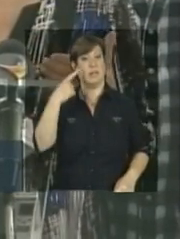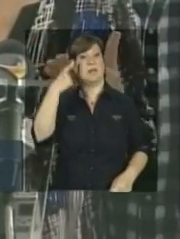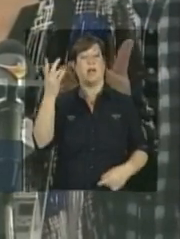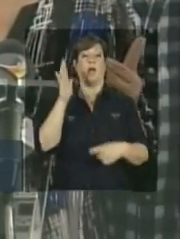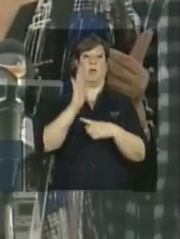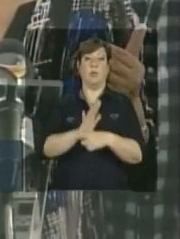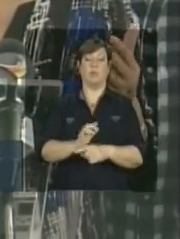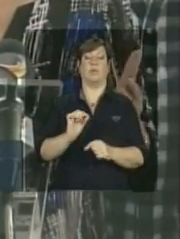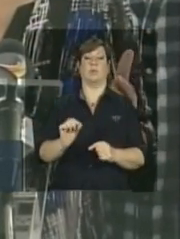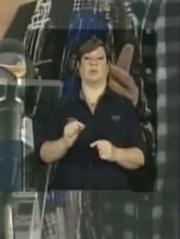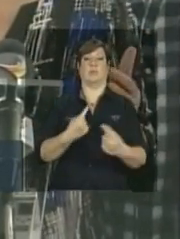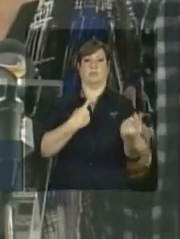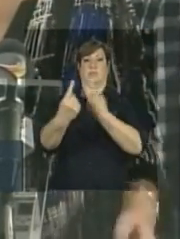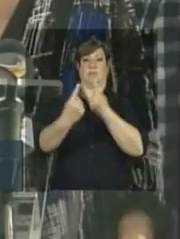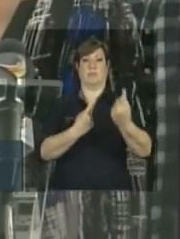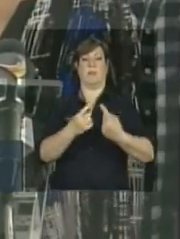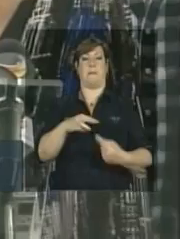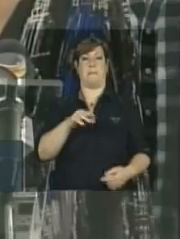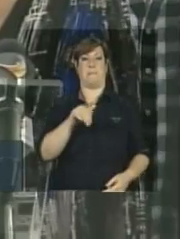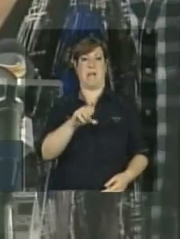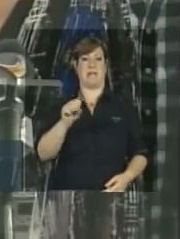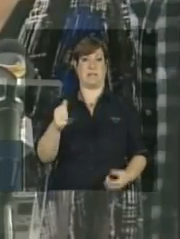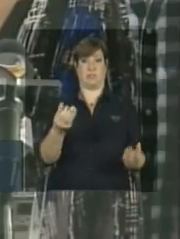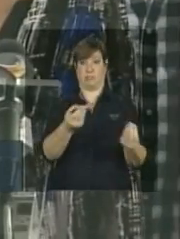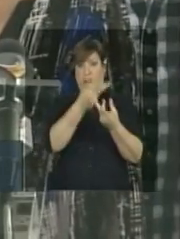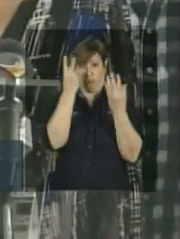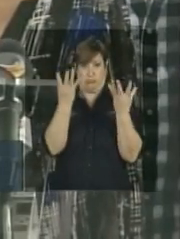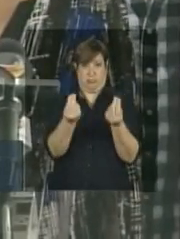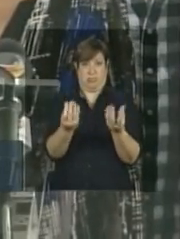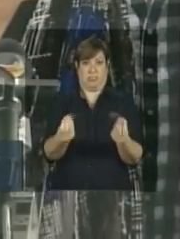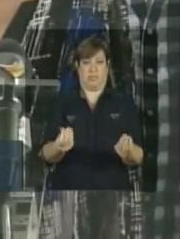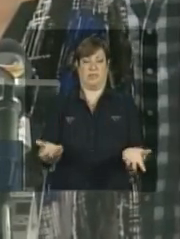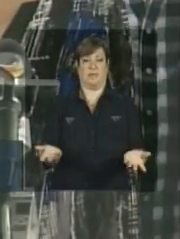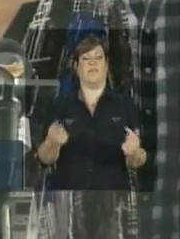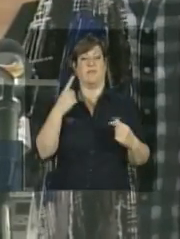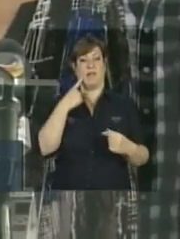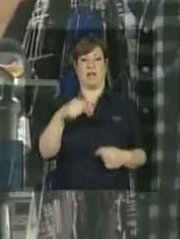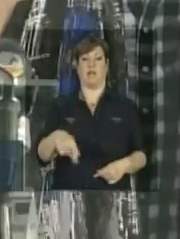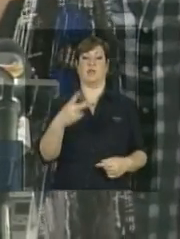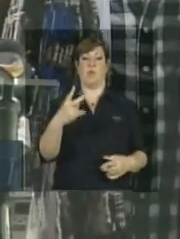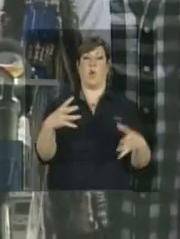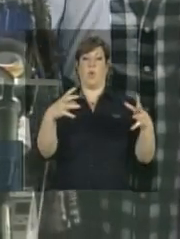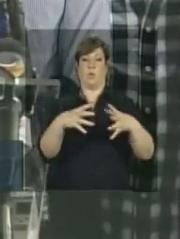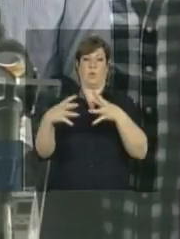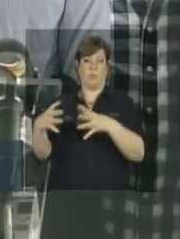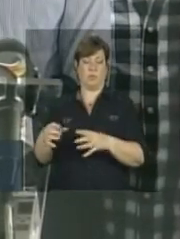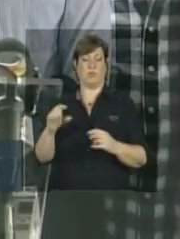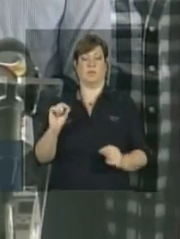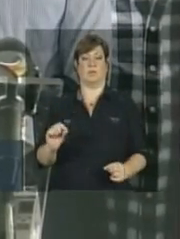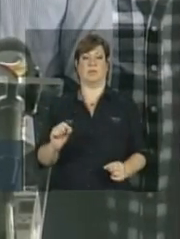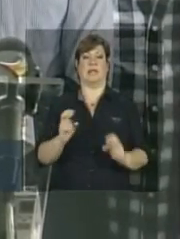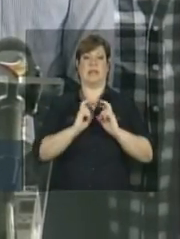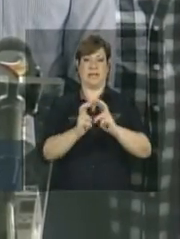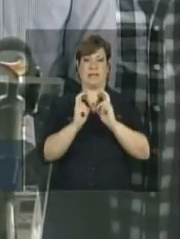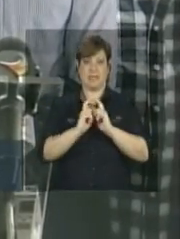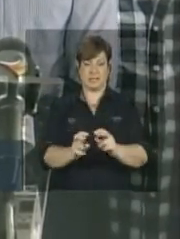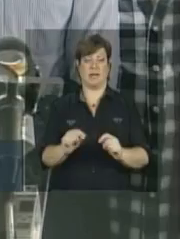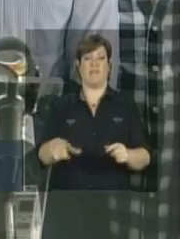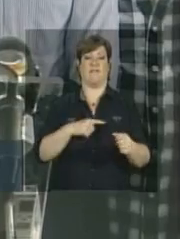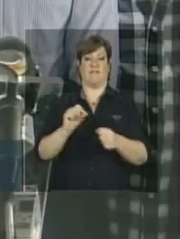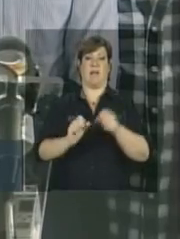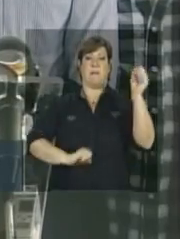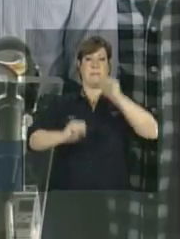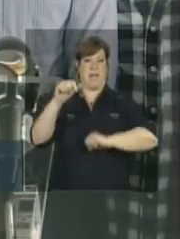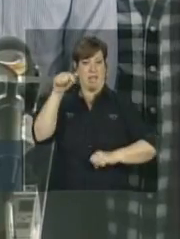solucionar transporte de massa. Veja esses dois conjuntos de trens que eu visitei hoje, que foram produzidos